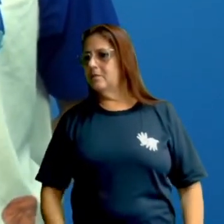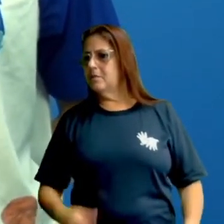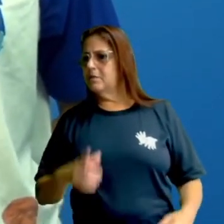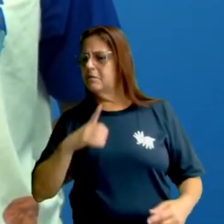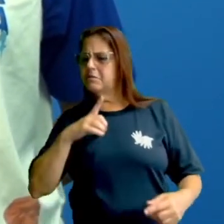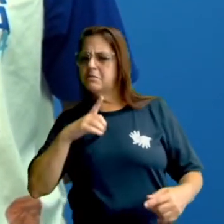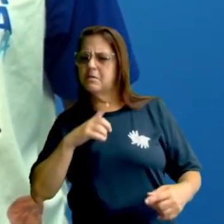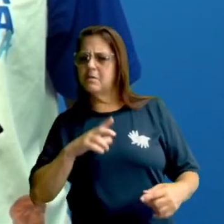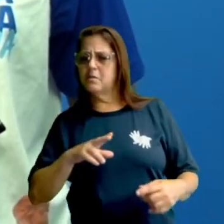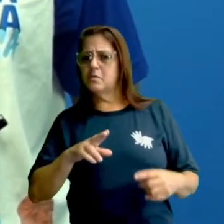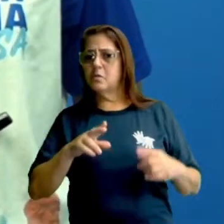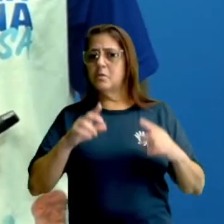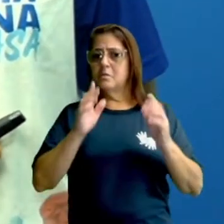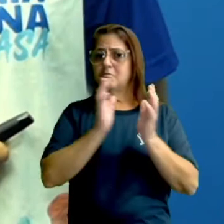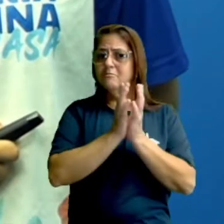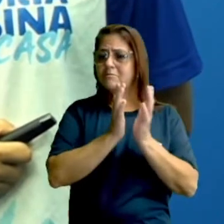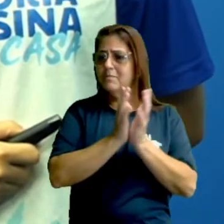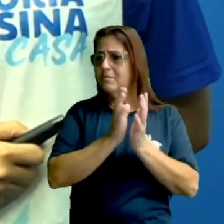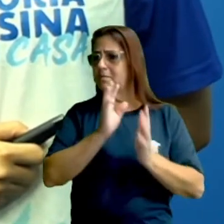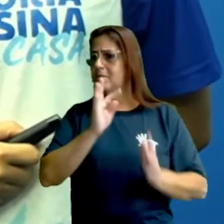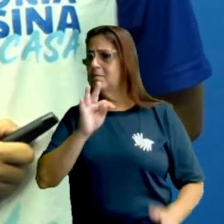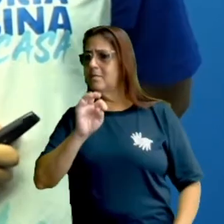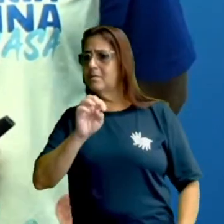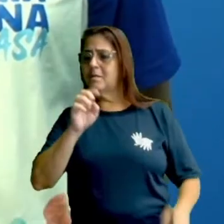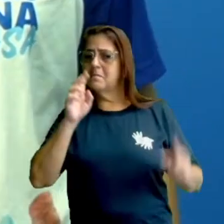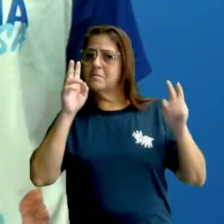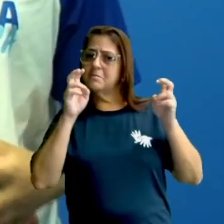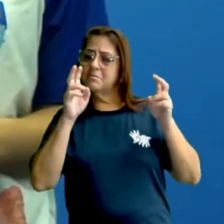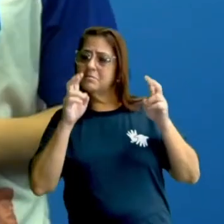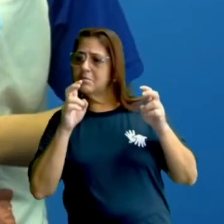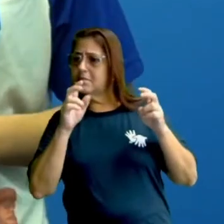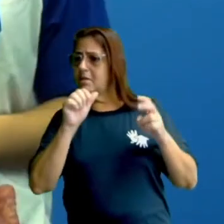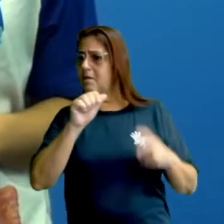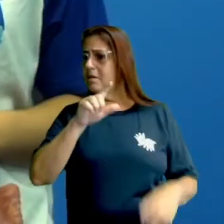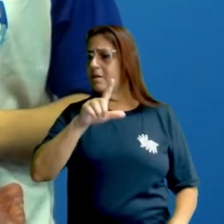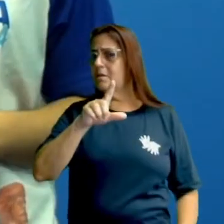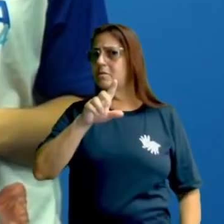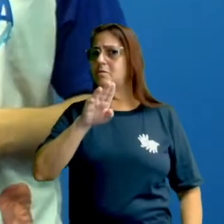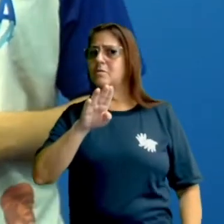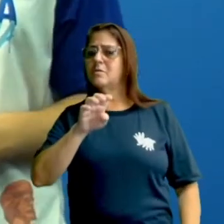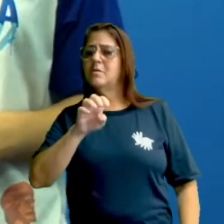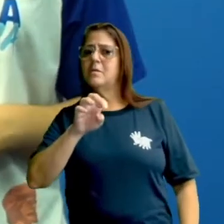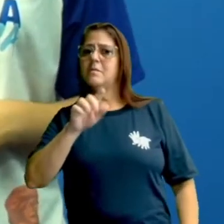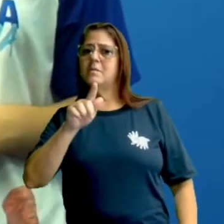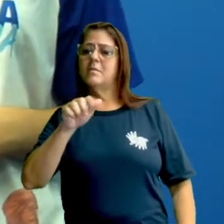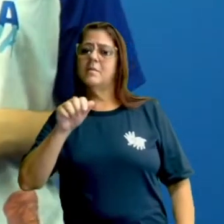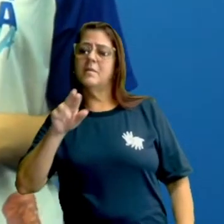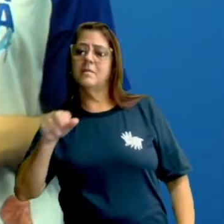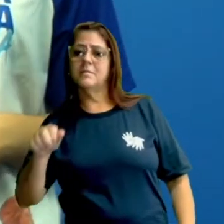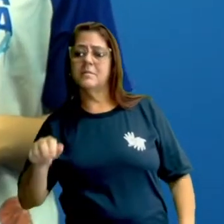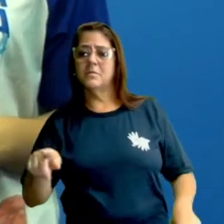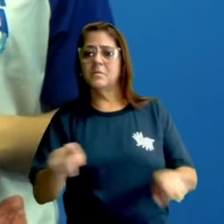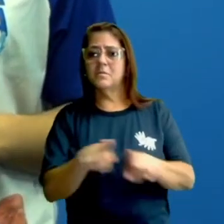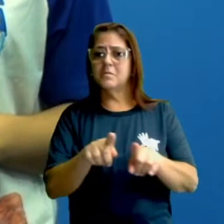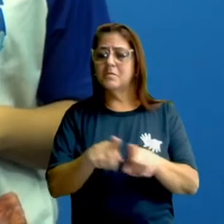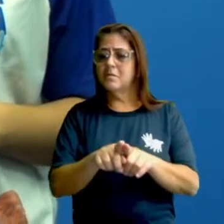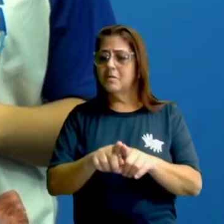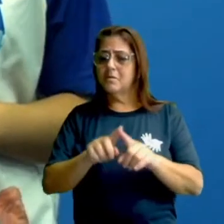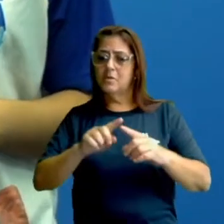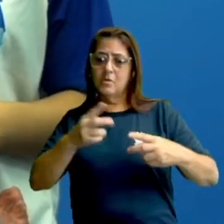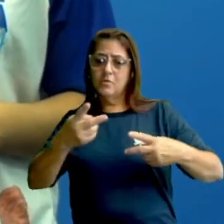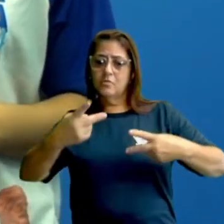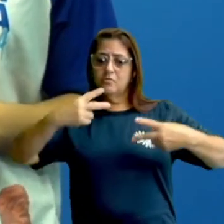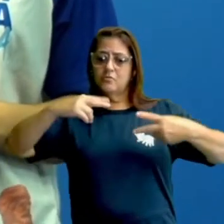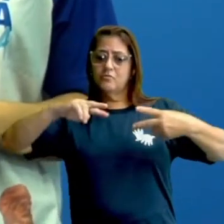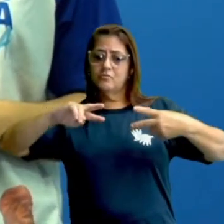Nós temos por unidade temática álgebra e objetos de conhecimento, o uso das relações